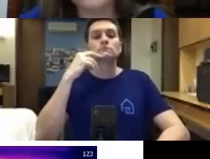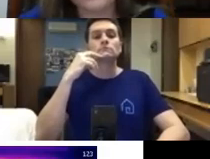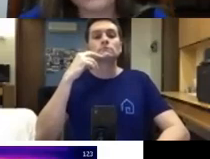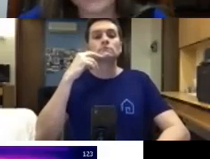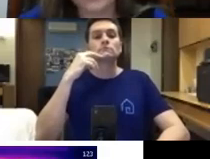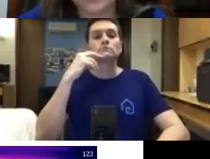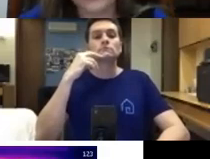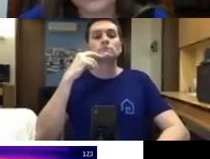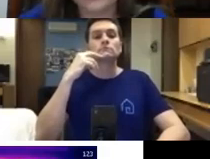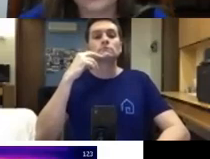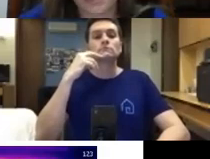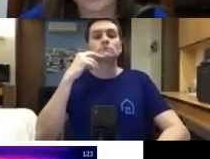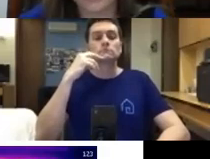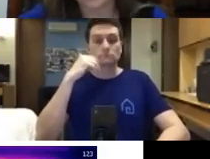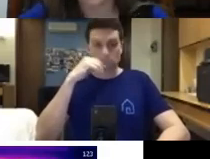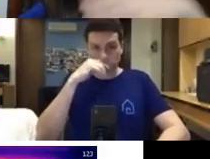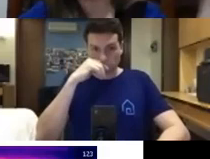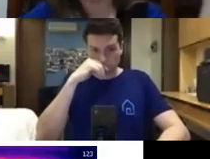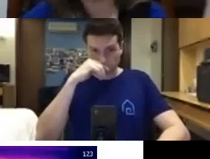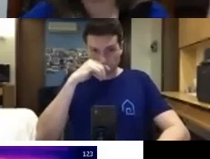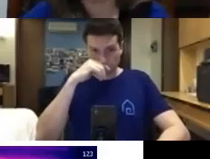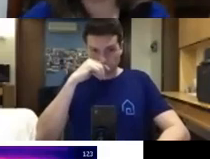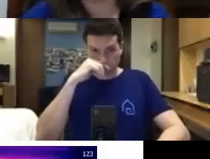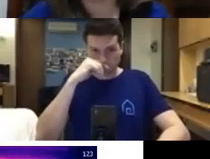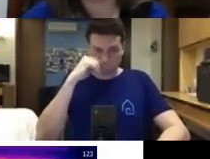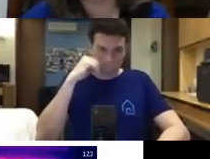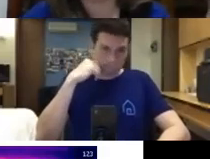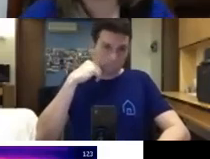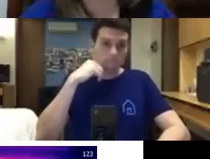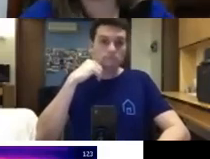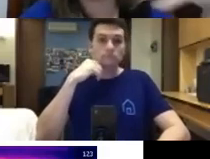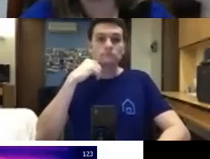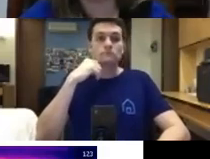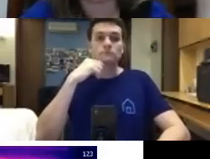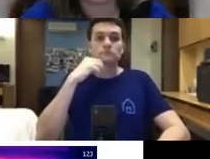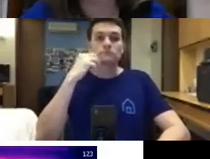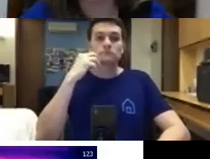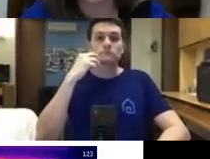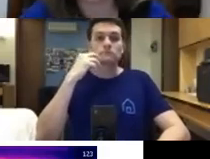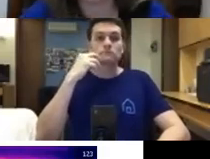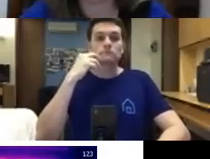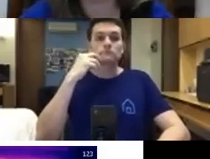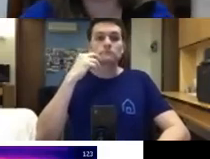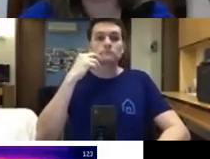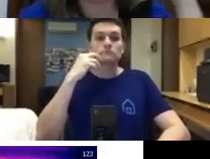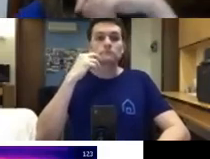comum a gente ver nesses ensaios aí a parede ela começa a meio que transpirar, né? Ela começa a largar muita